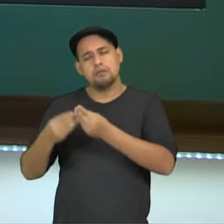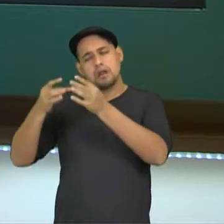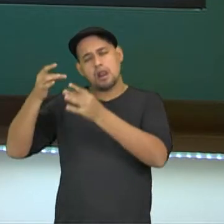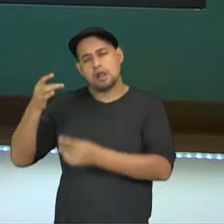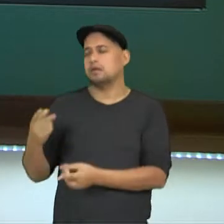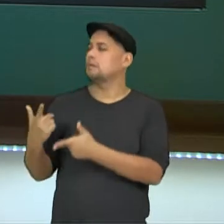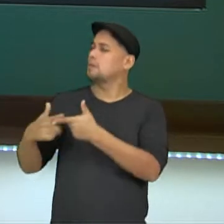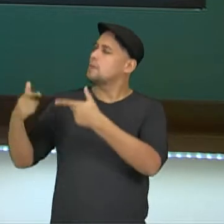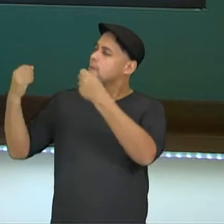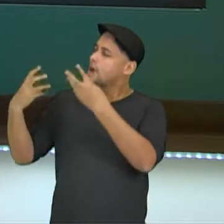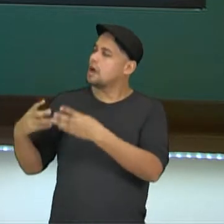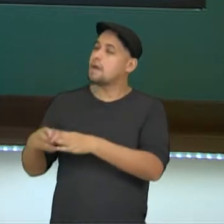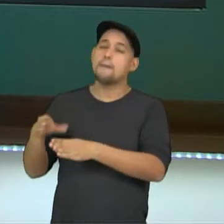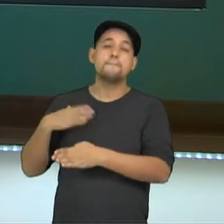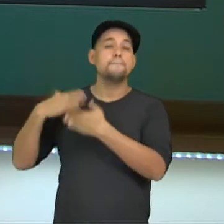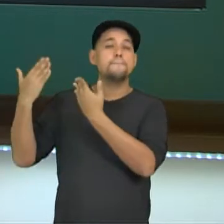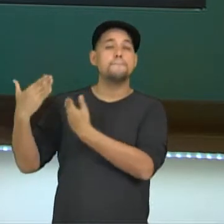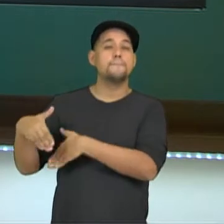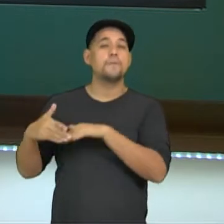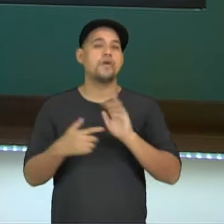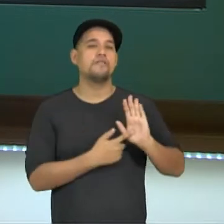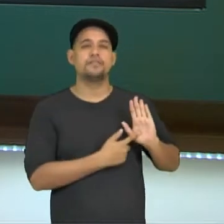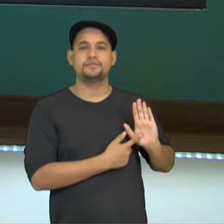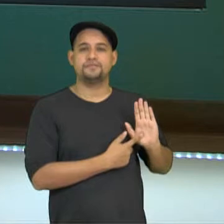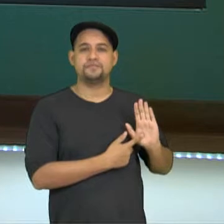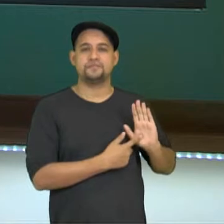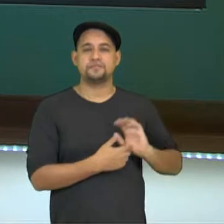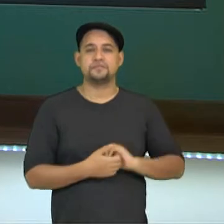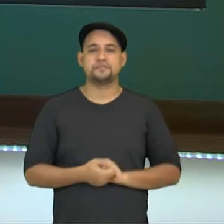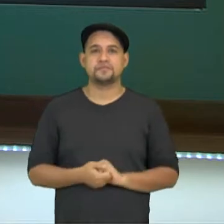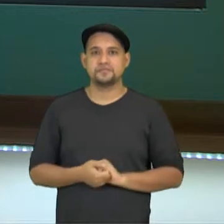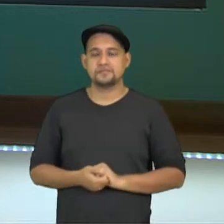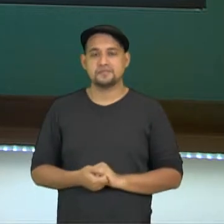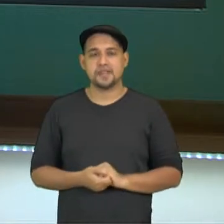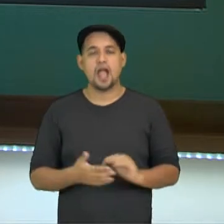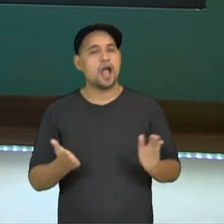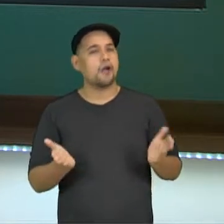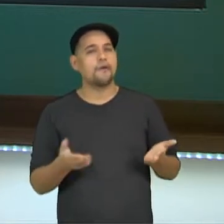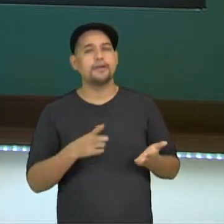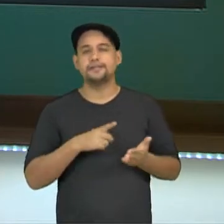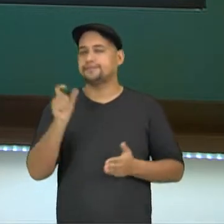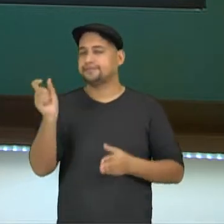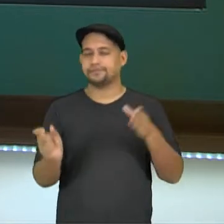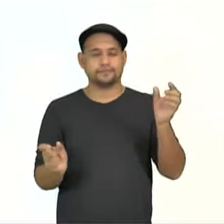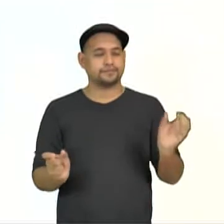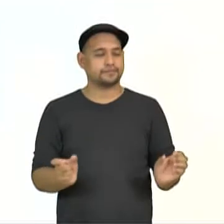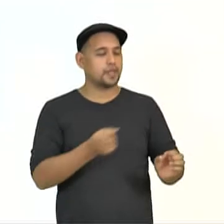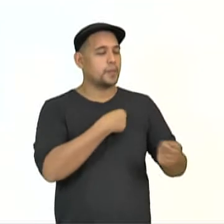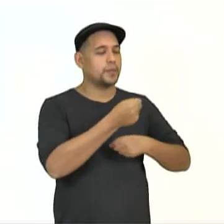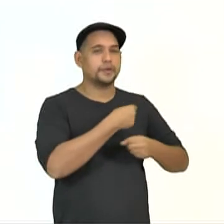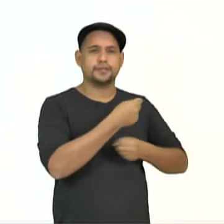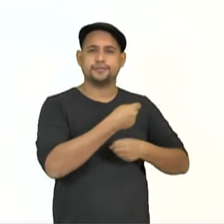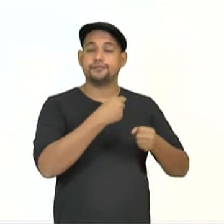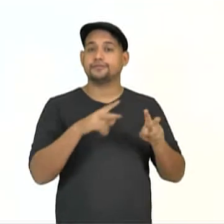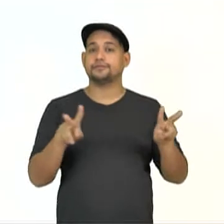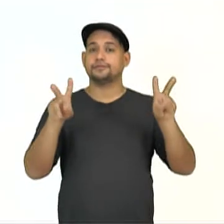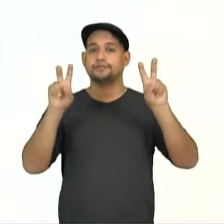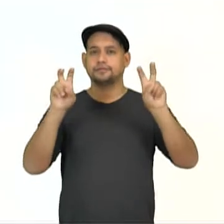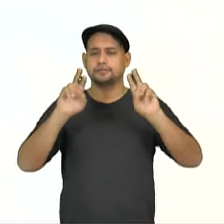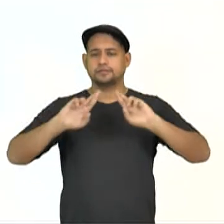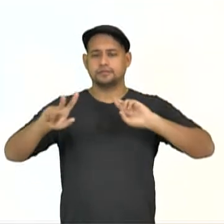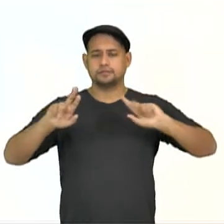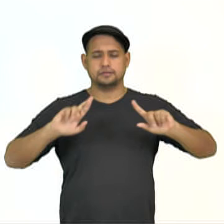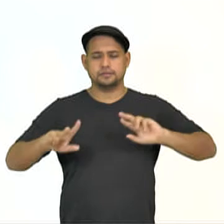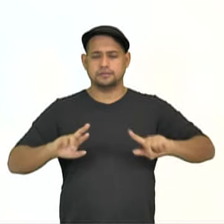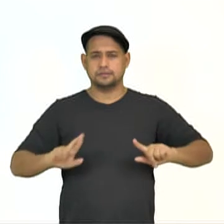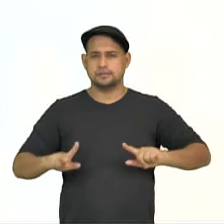ela traz comprovações. Vamos lá, as características da reportagem. Temas diversos. Lembra